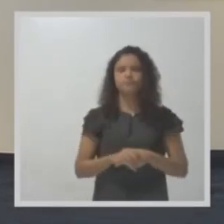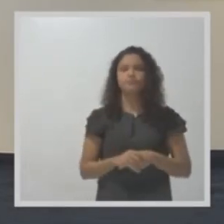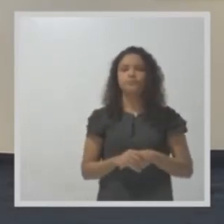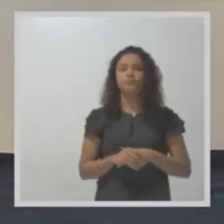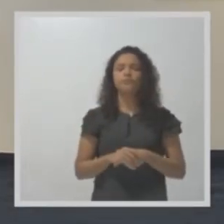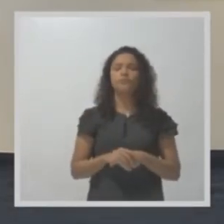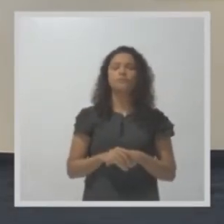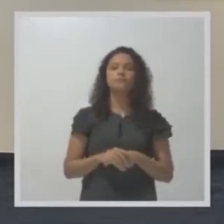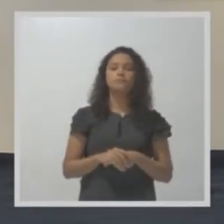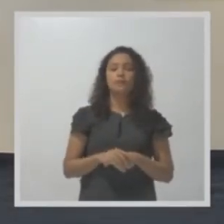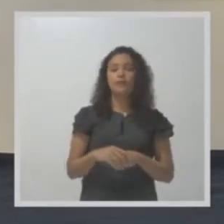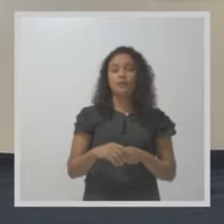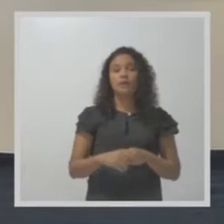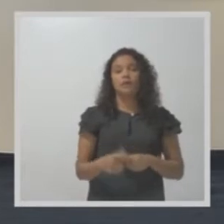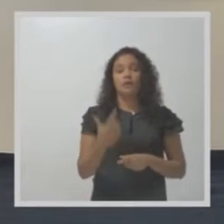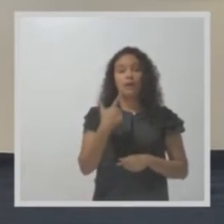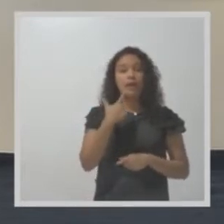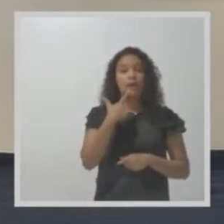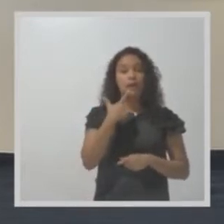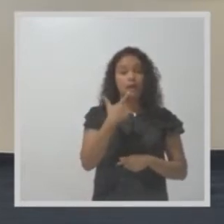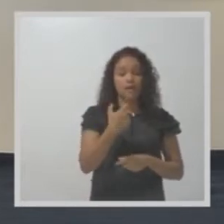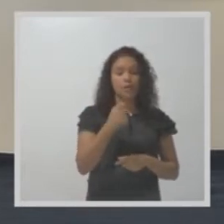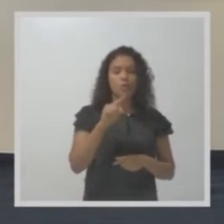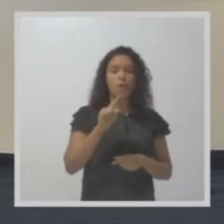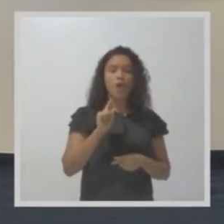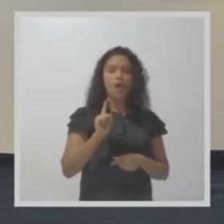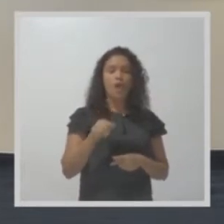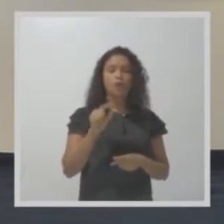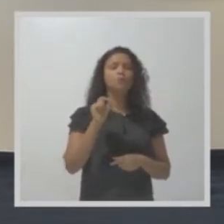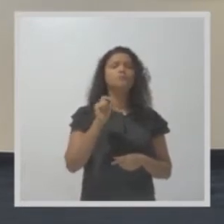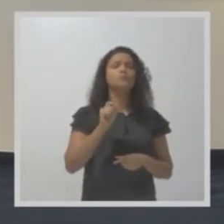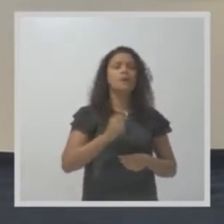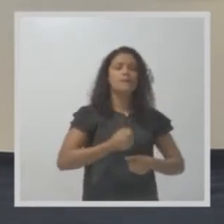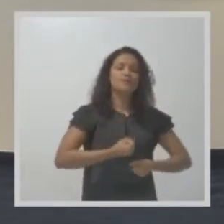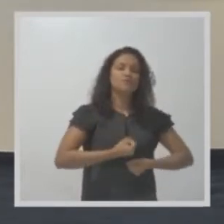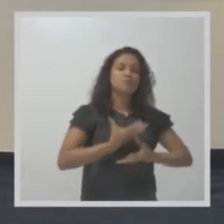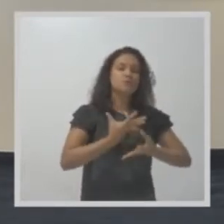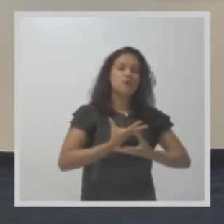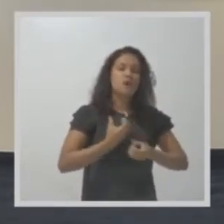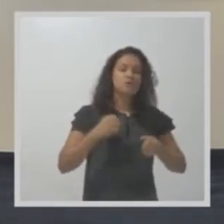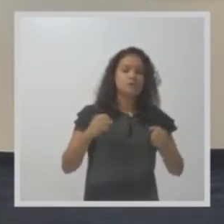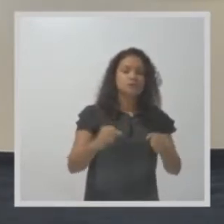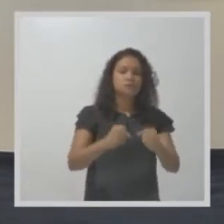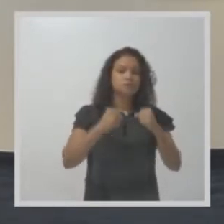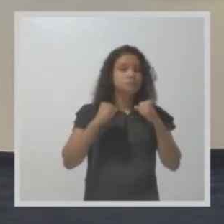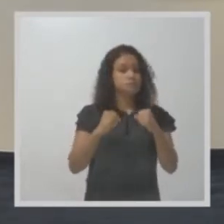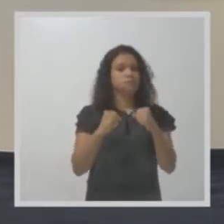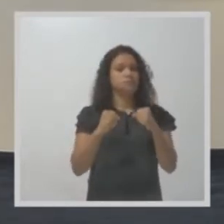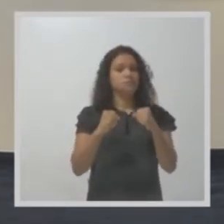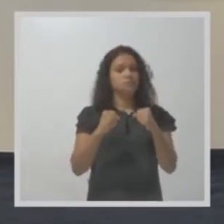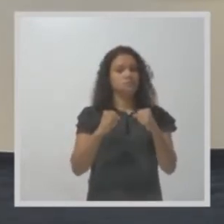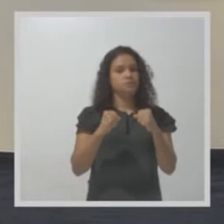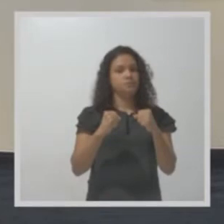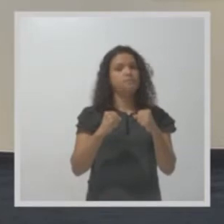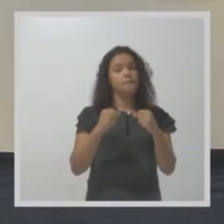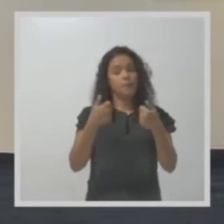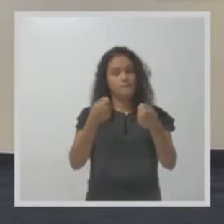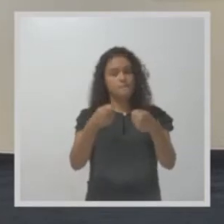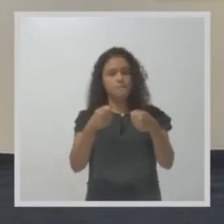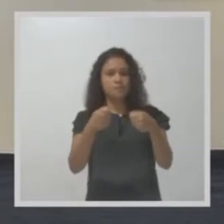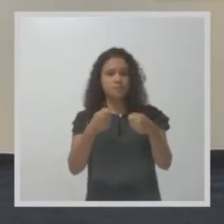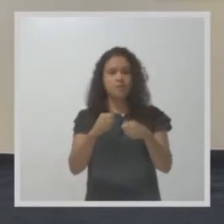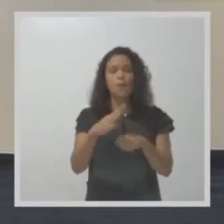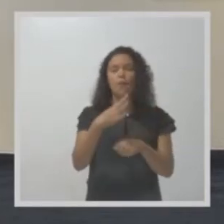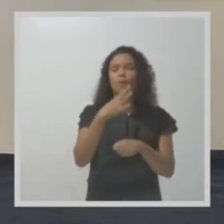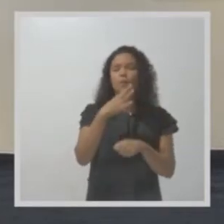Só que a língua também, ela é uma expressão de poder. Por isso que nós temos que saber as variedades linguísticas